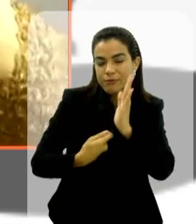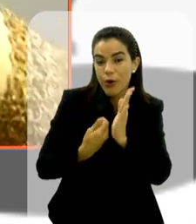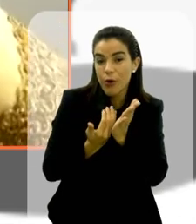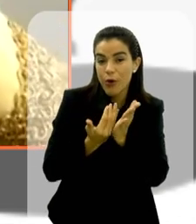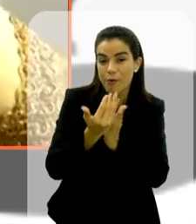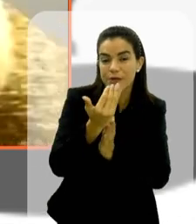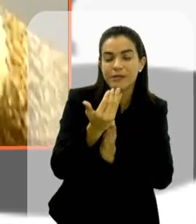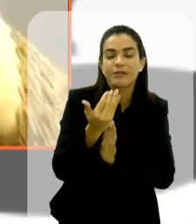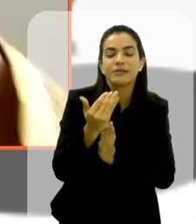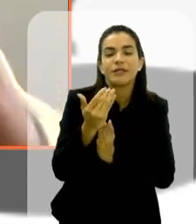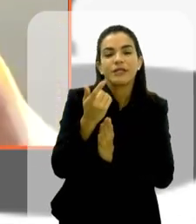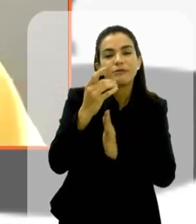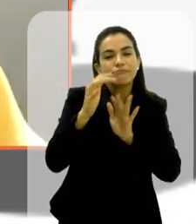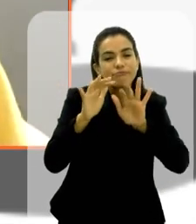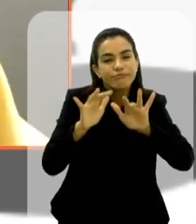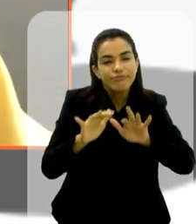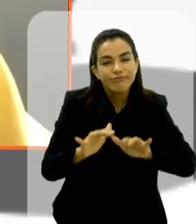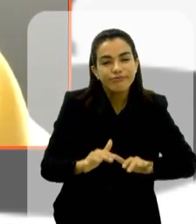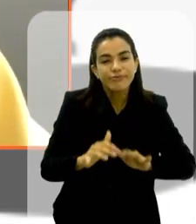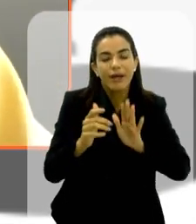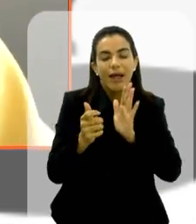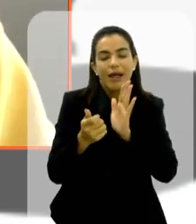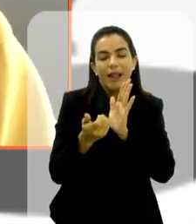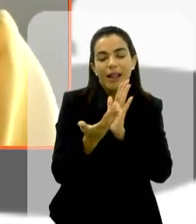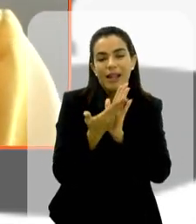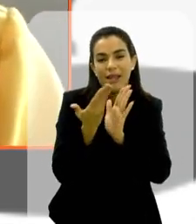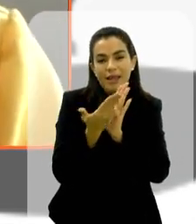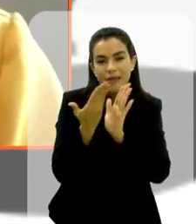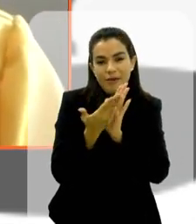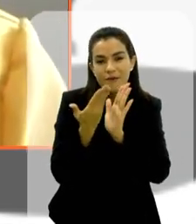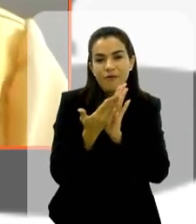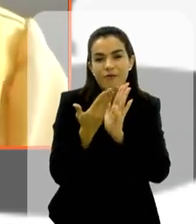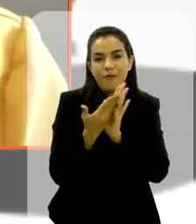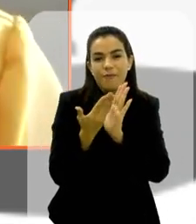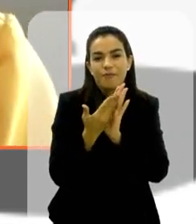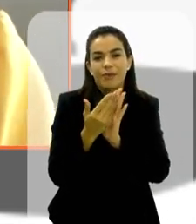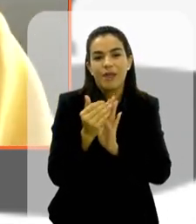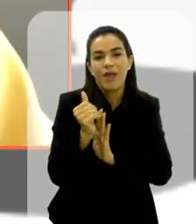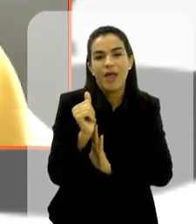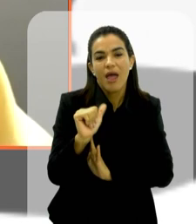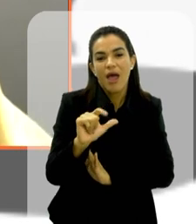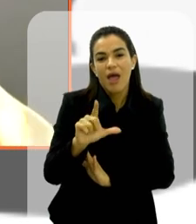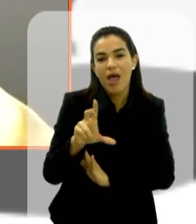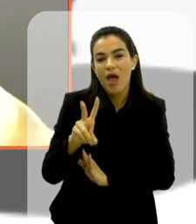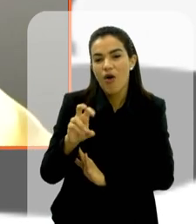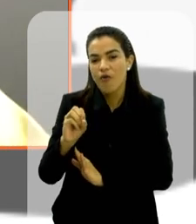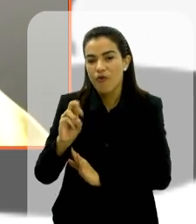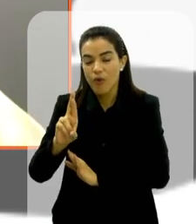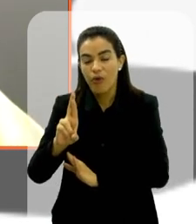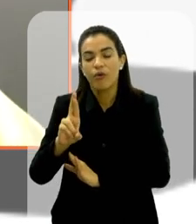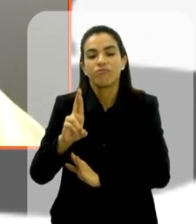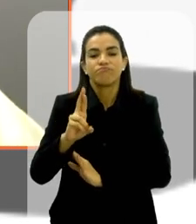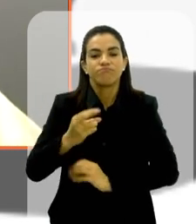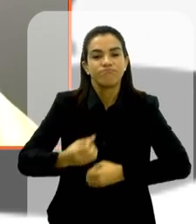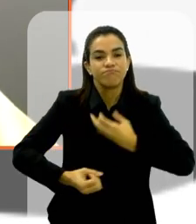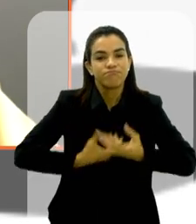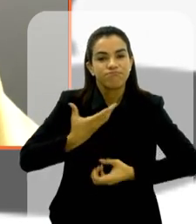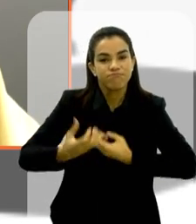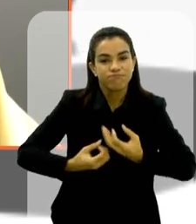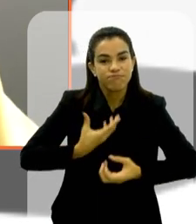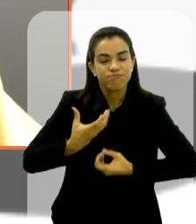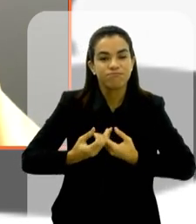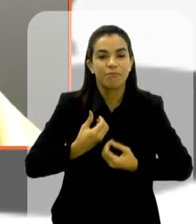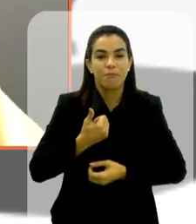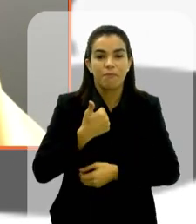com um livro chamado Alvor Poético. Isso já foi mais ou menos por volta